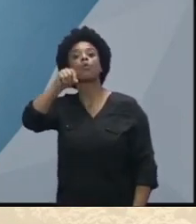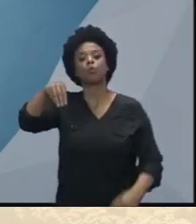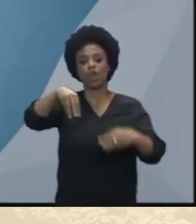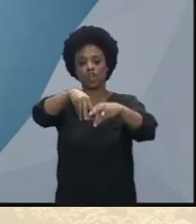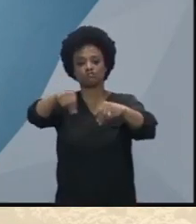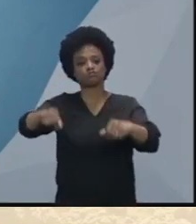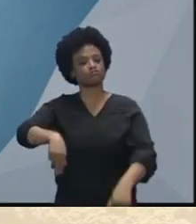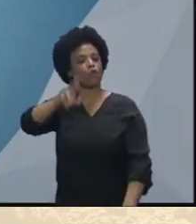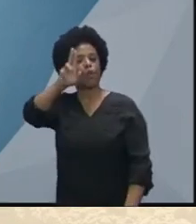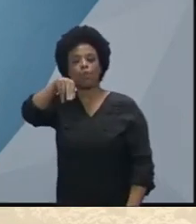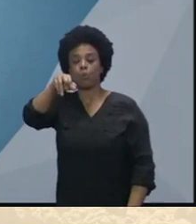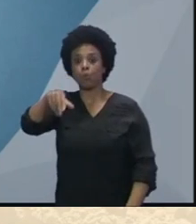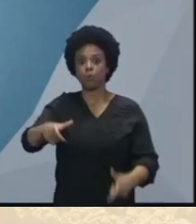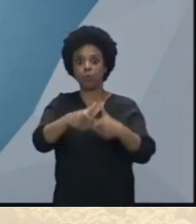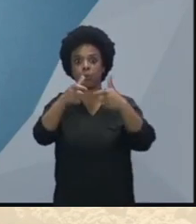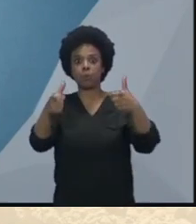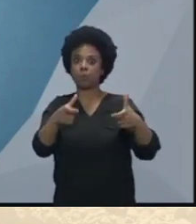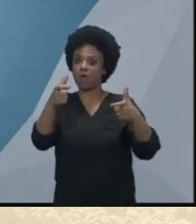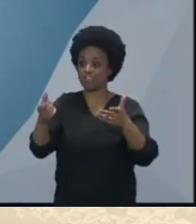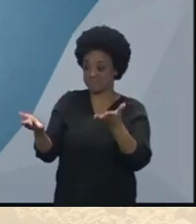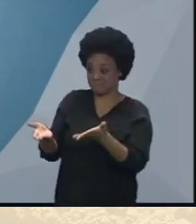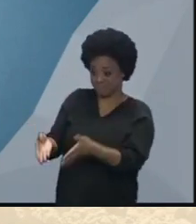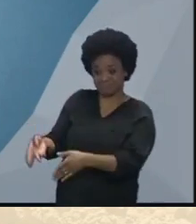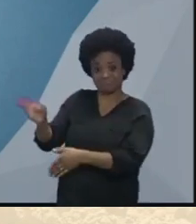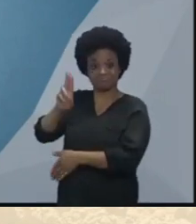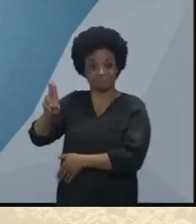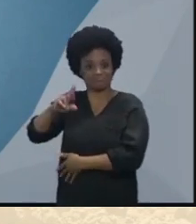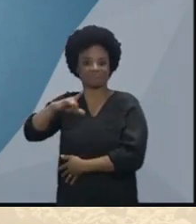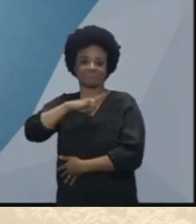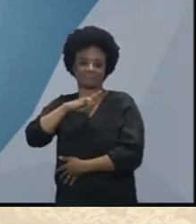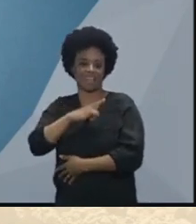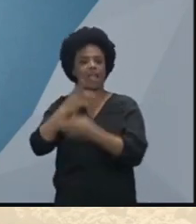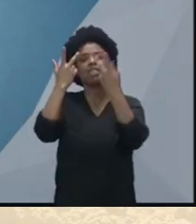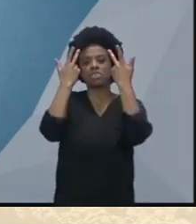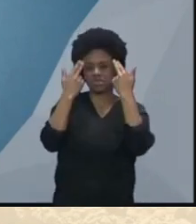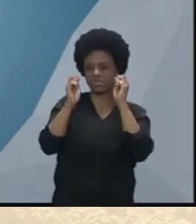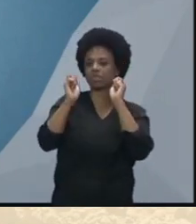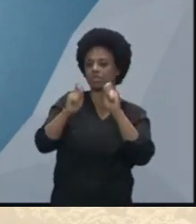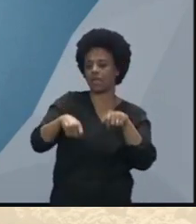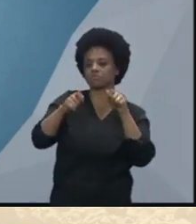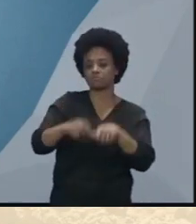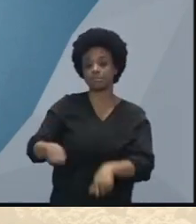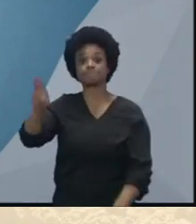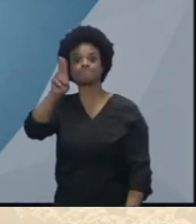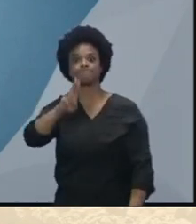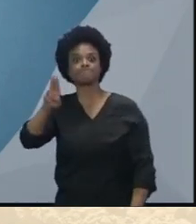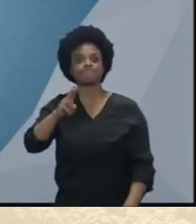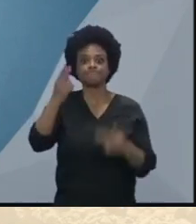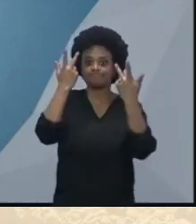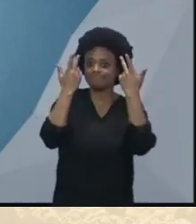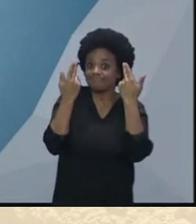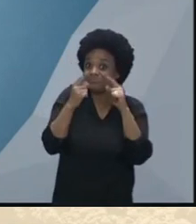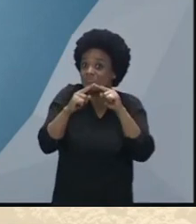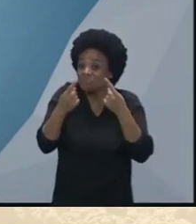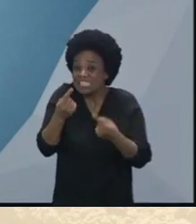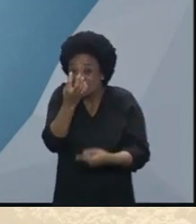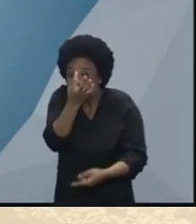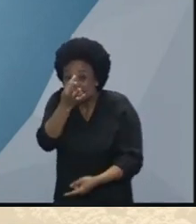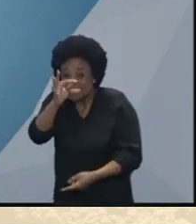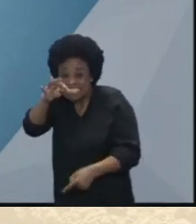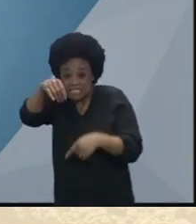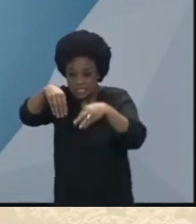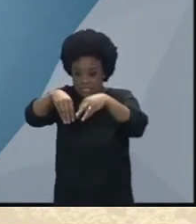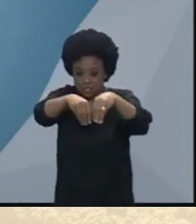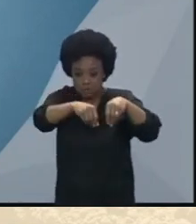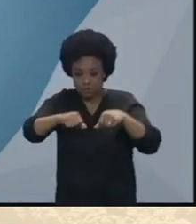nunca passou por tensões maiores que as atuais, sendo normalmente adensado. Agora, se a tensão efetiva do solo